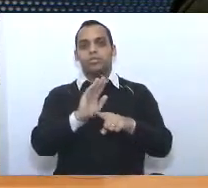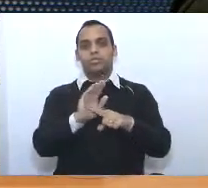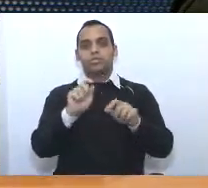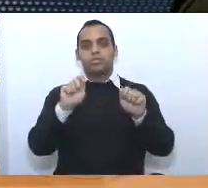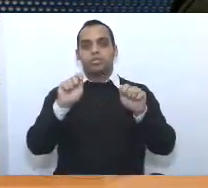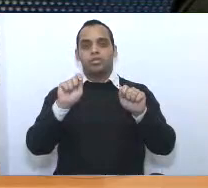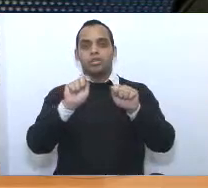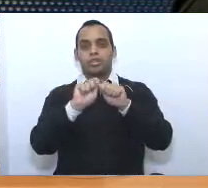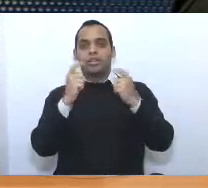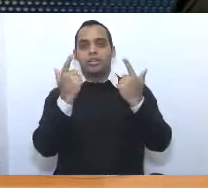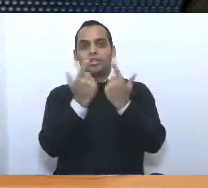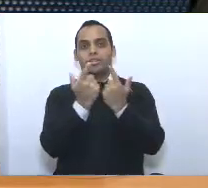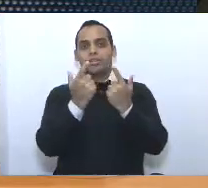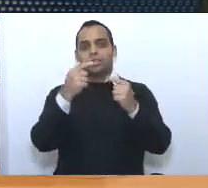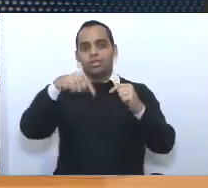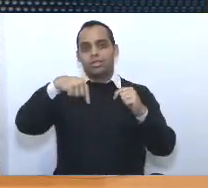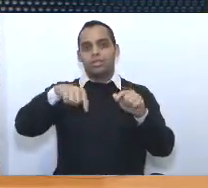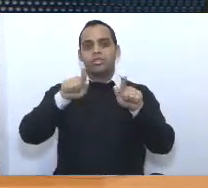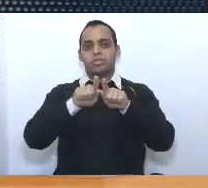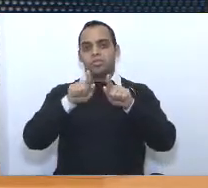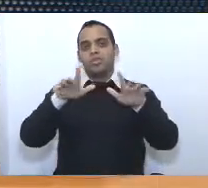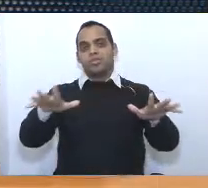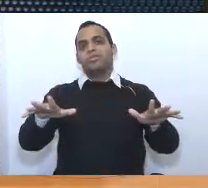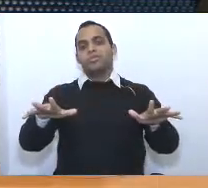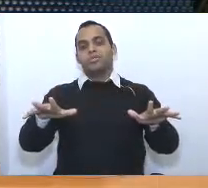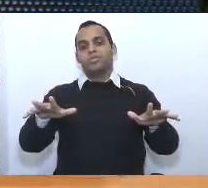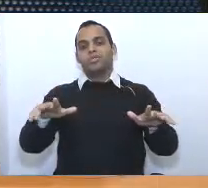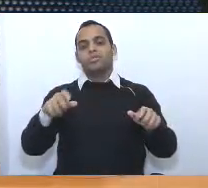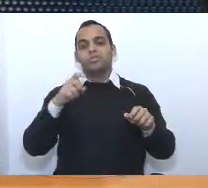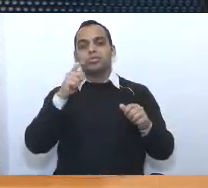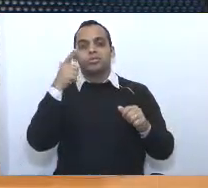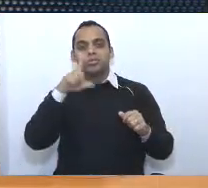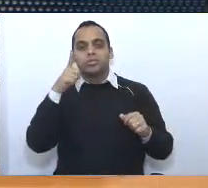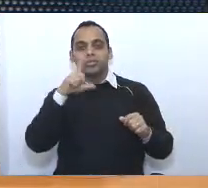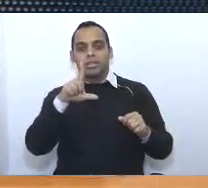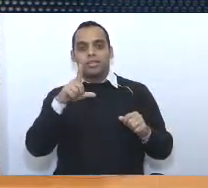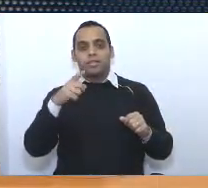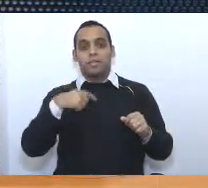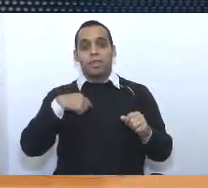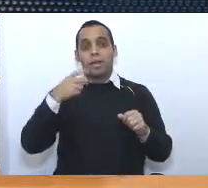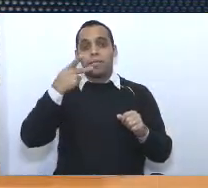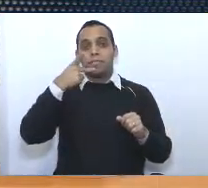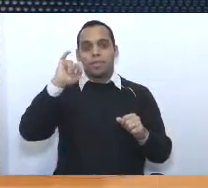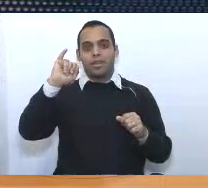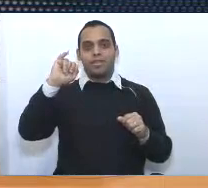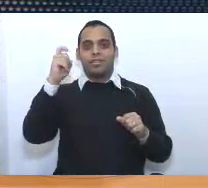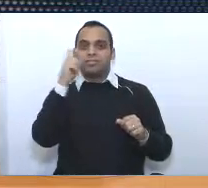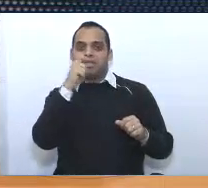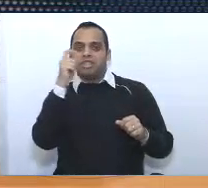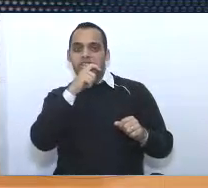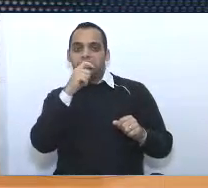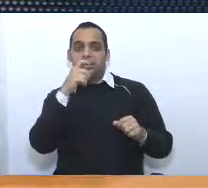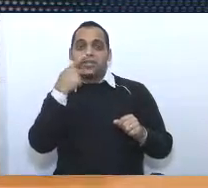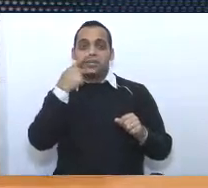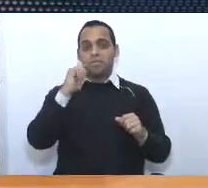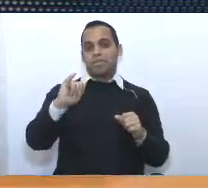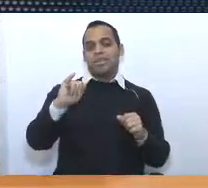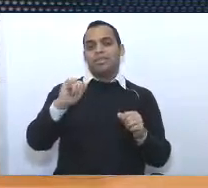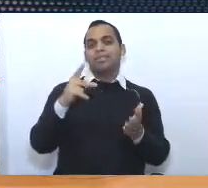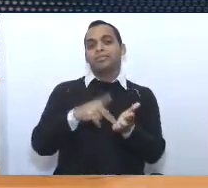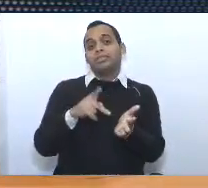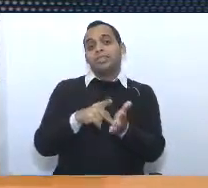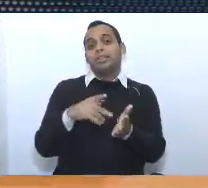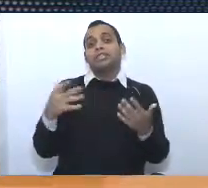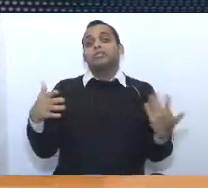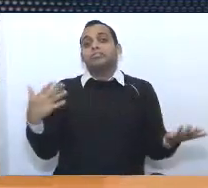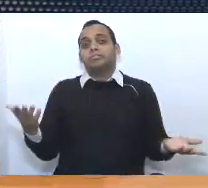da Câmara, na nossa vida, porque nós sabemos quem é o pai da mentira e quem é o pai da verdade. Se nós não temos essa informação, e eu